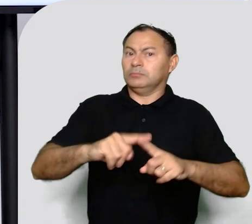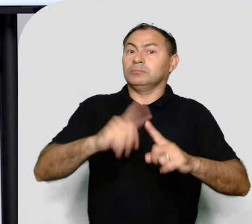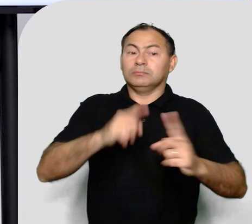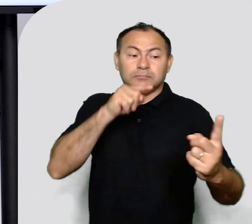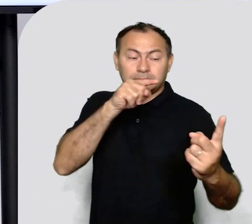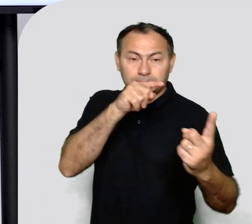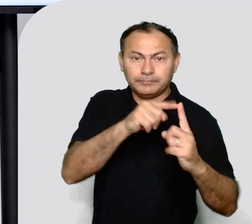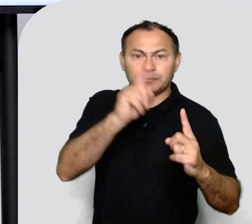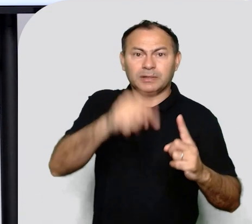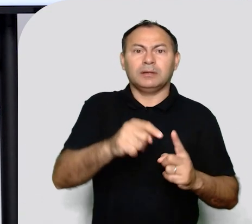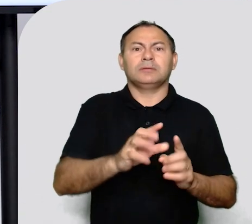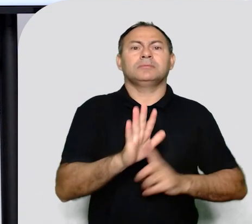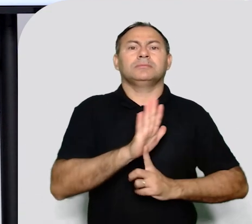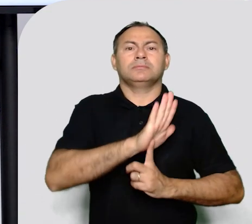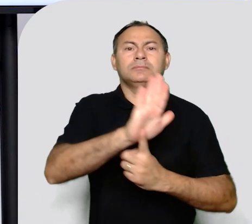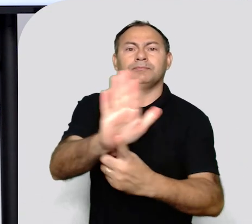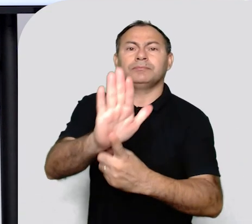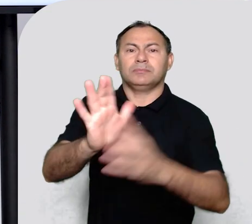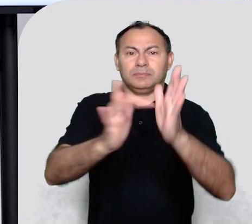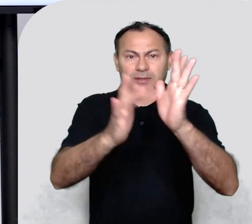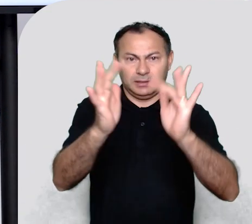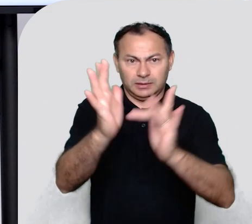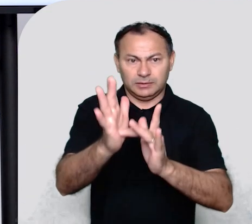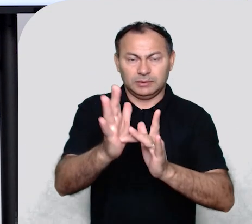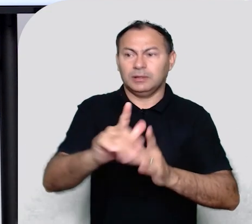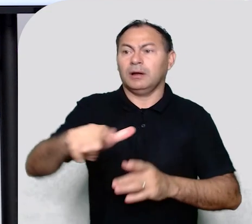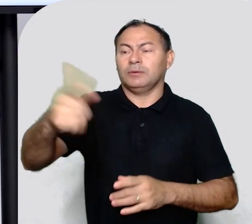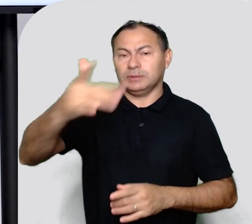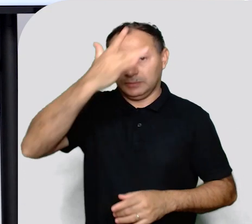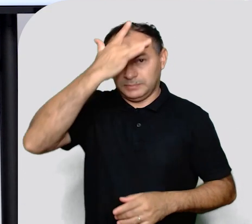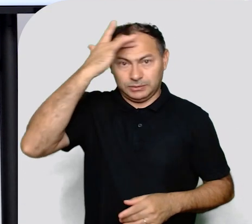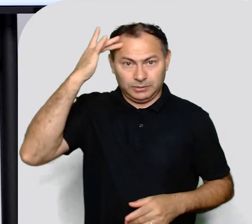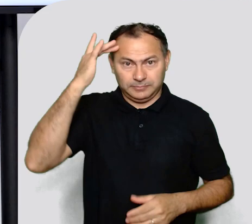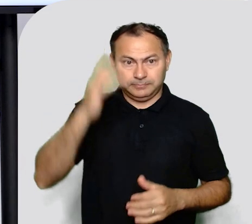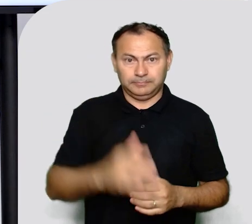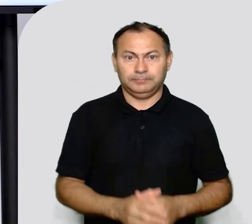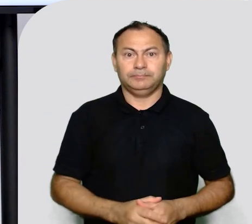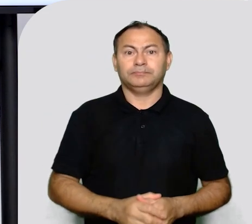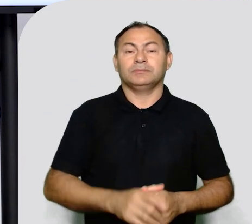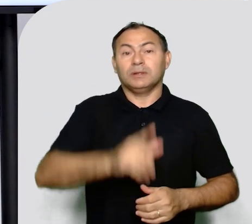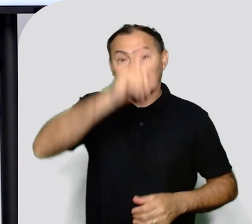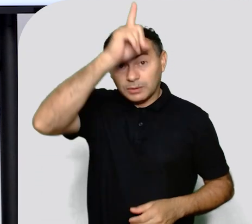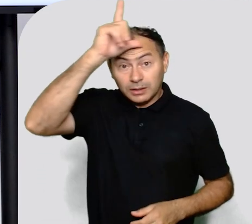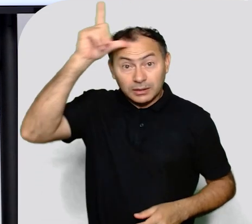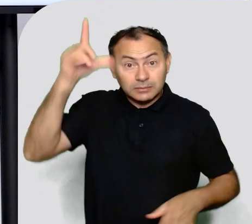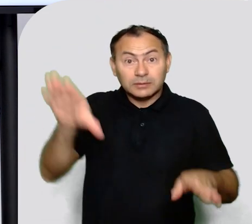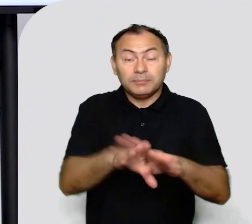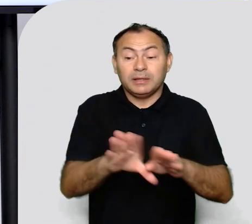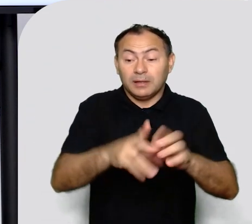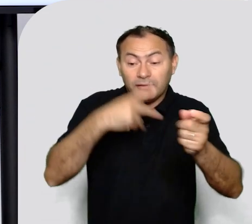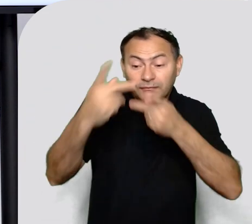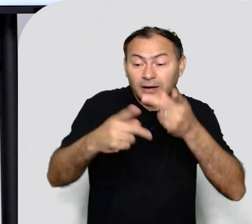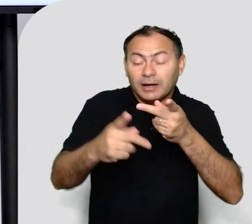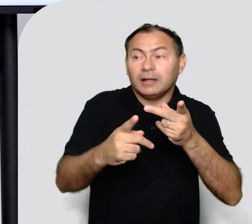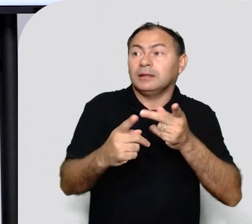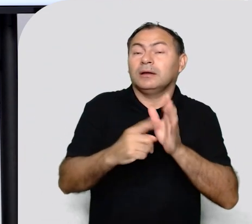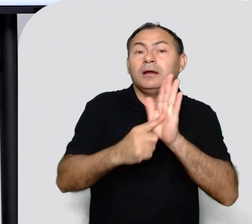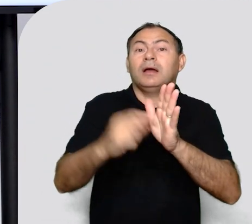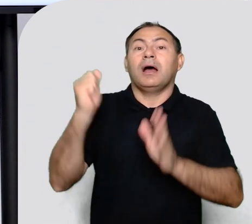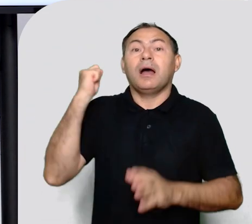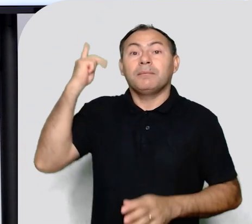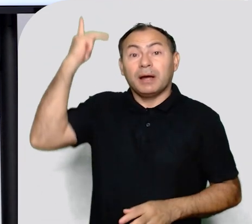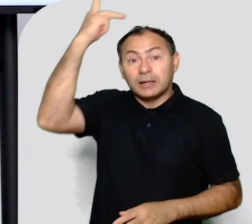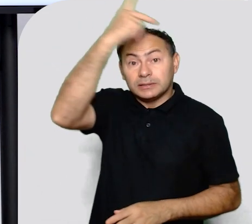o objetivo é manifestar Cristo aos outros. Os leigos também cita a